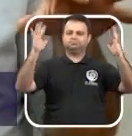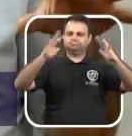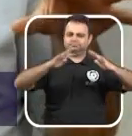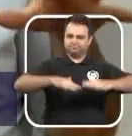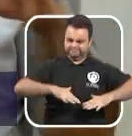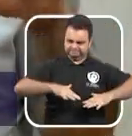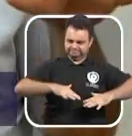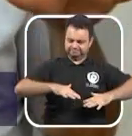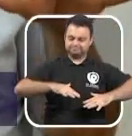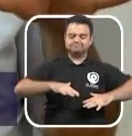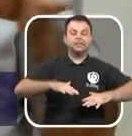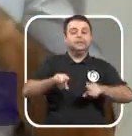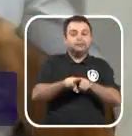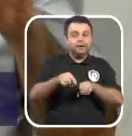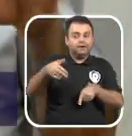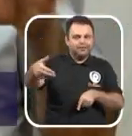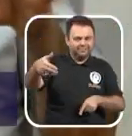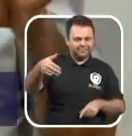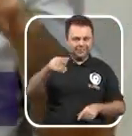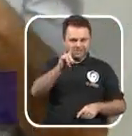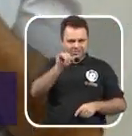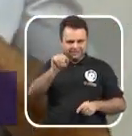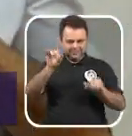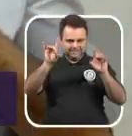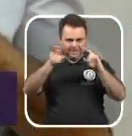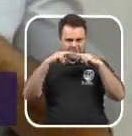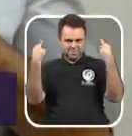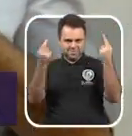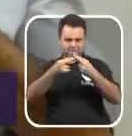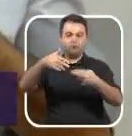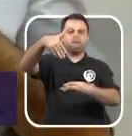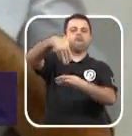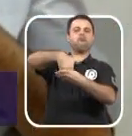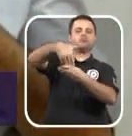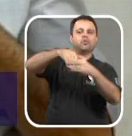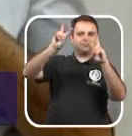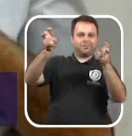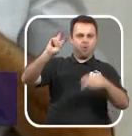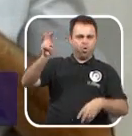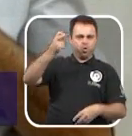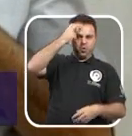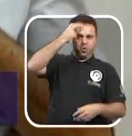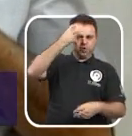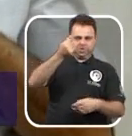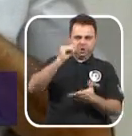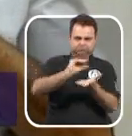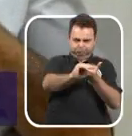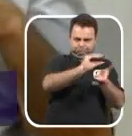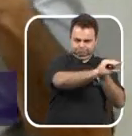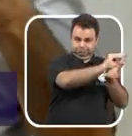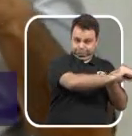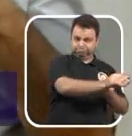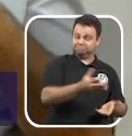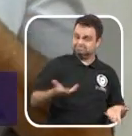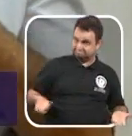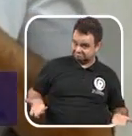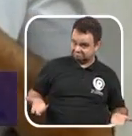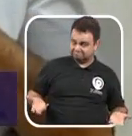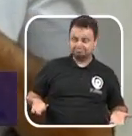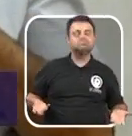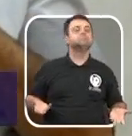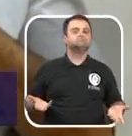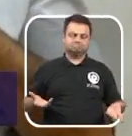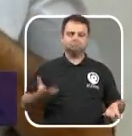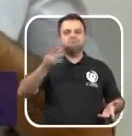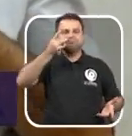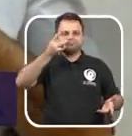deles no dia que votou aqui. A Câmara ficou lotada, nós aprovamos. Vai ser pautado o veto. A classe artística está se